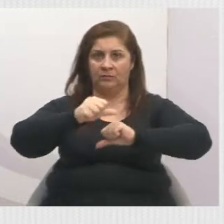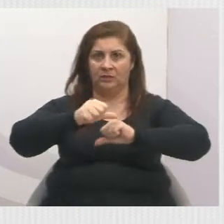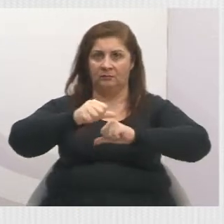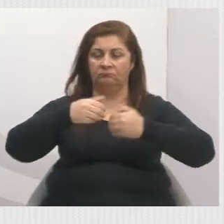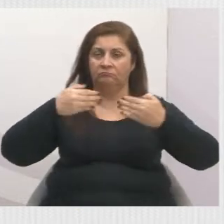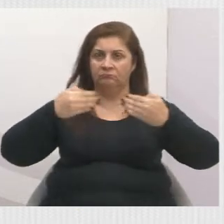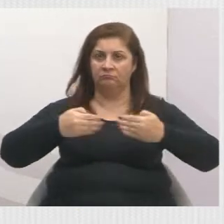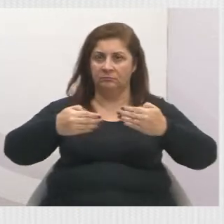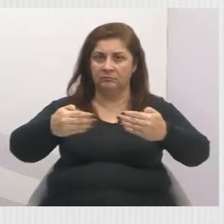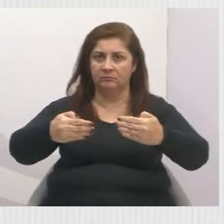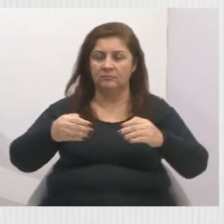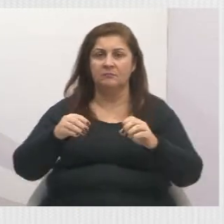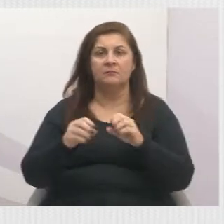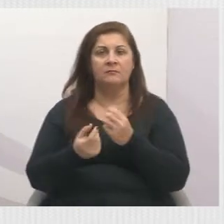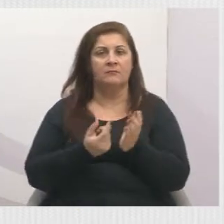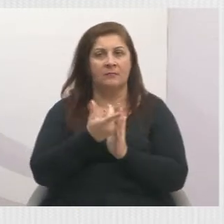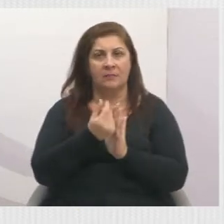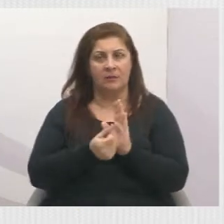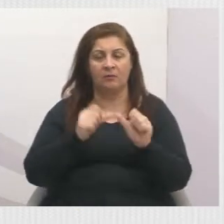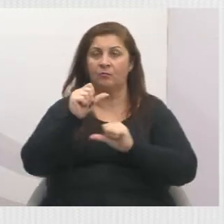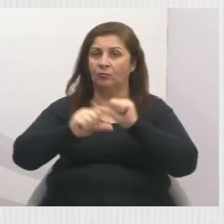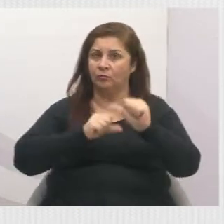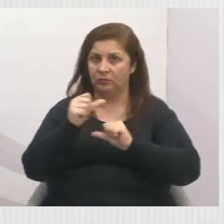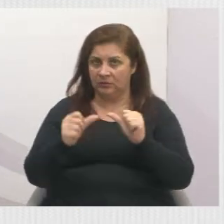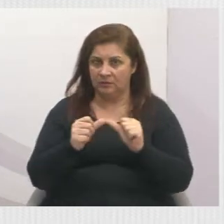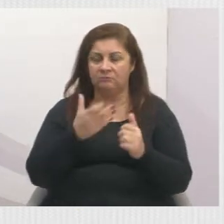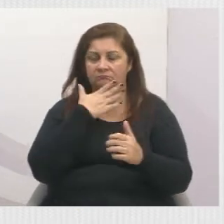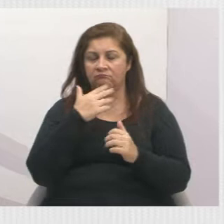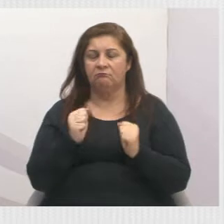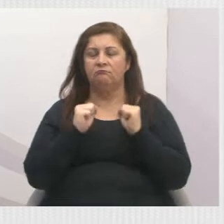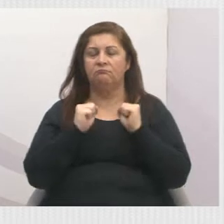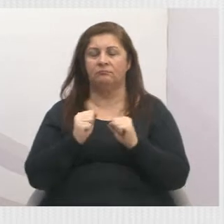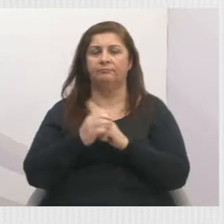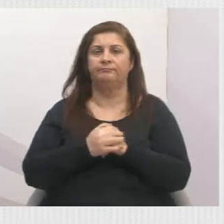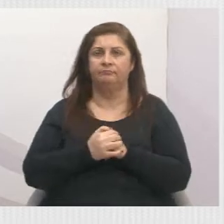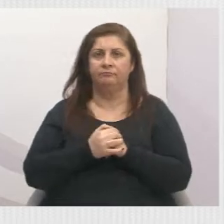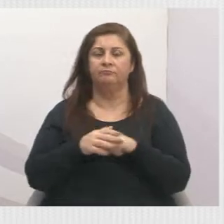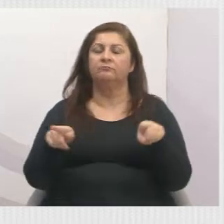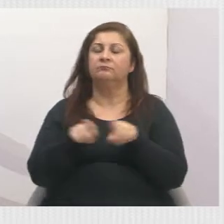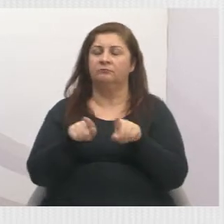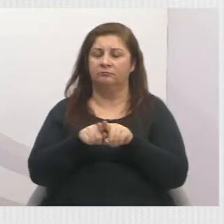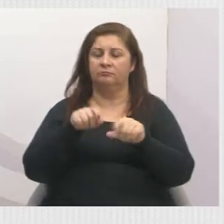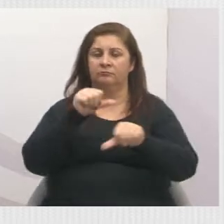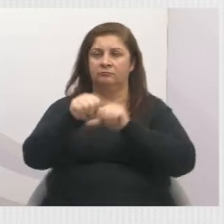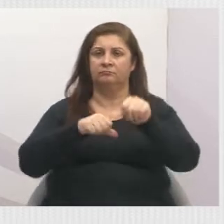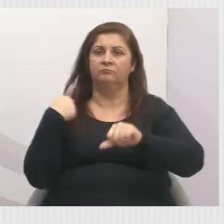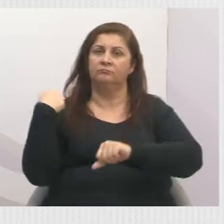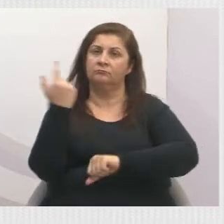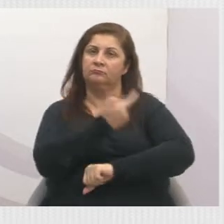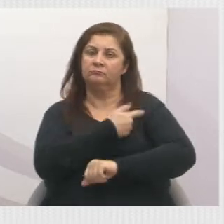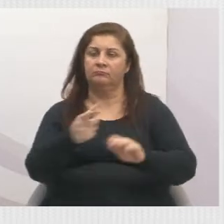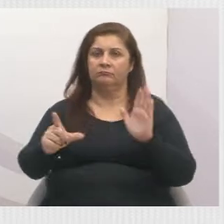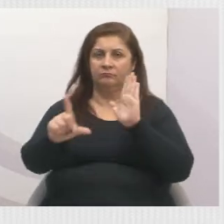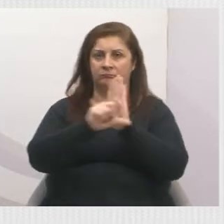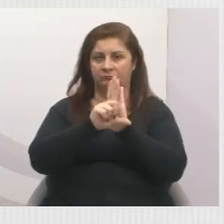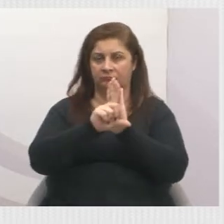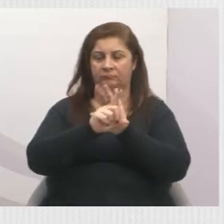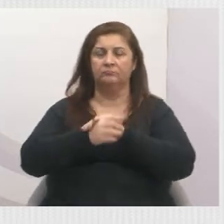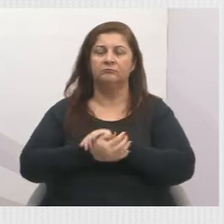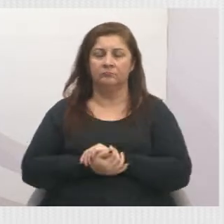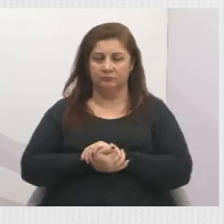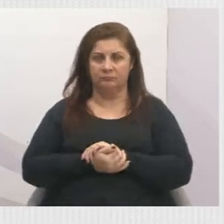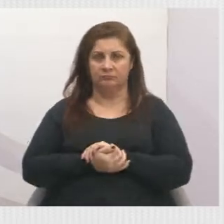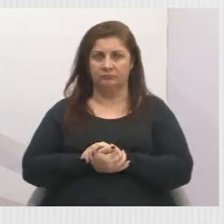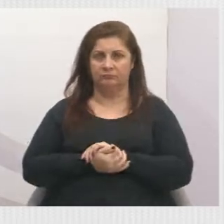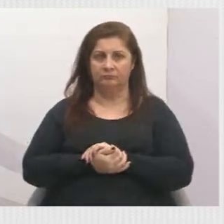nós, em 2022, também assumimos o compromisso de alterar nossa legislação antes mesmo dessas